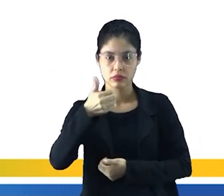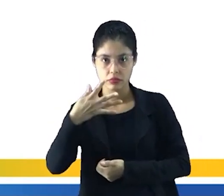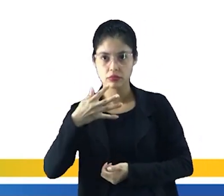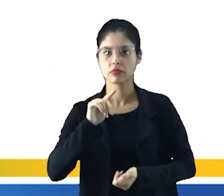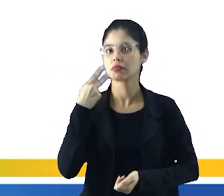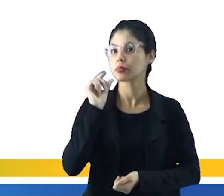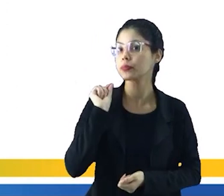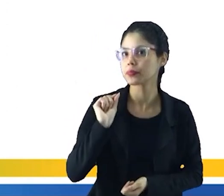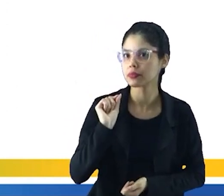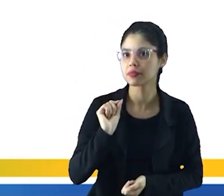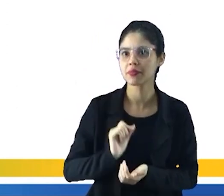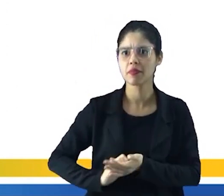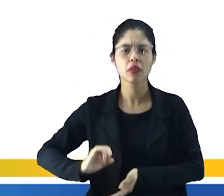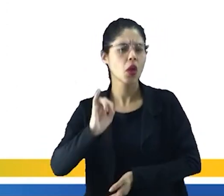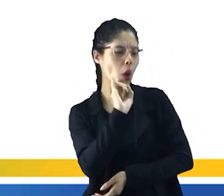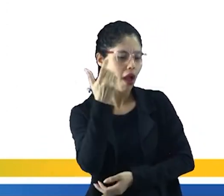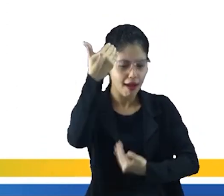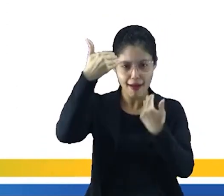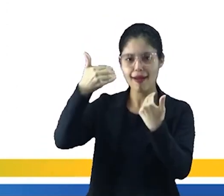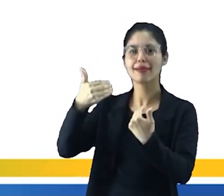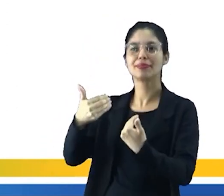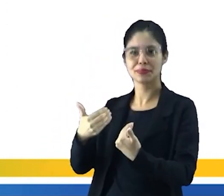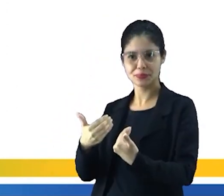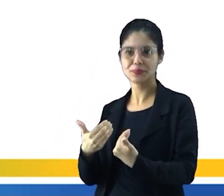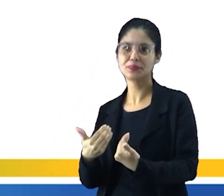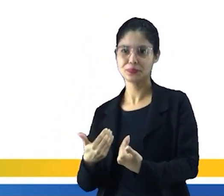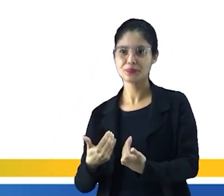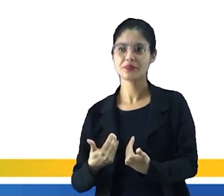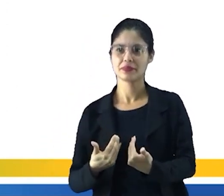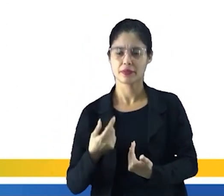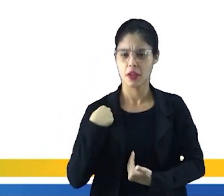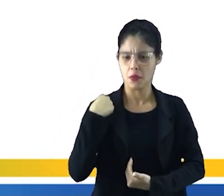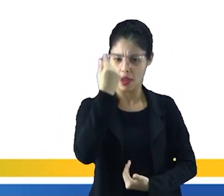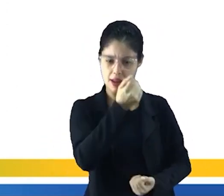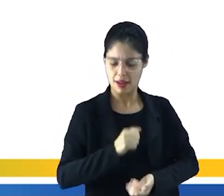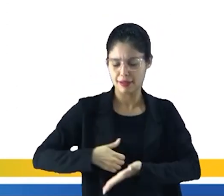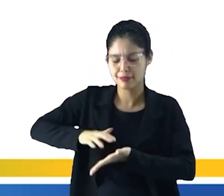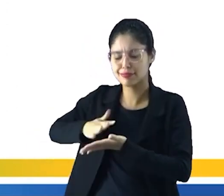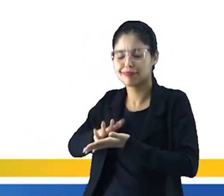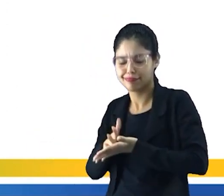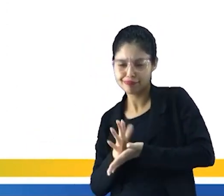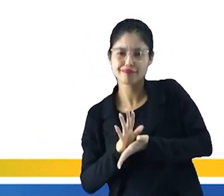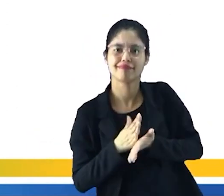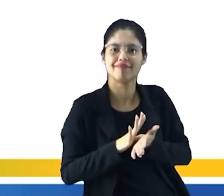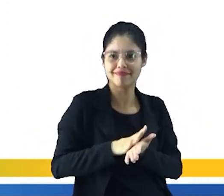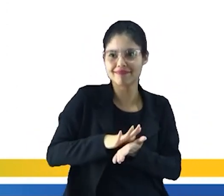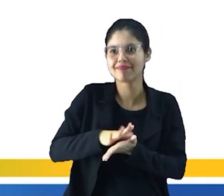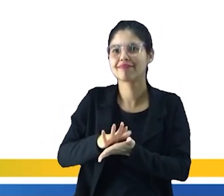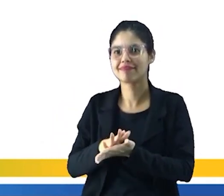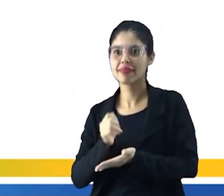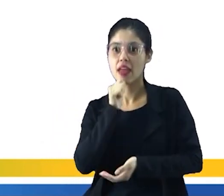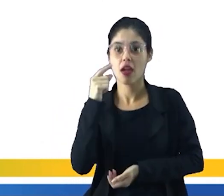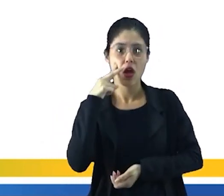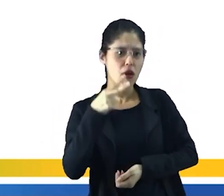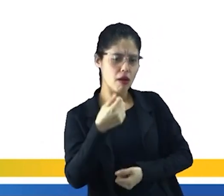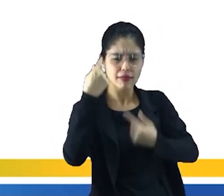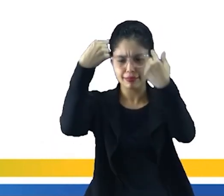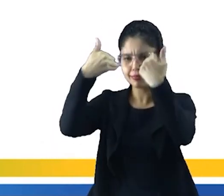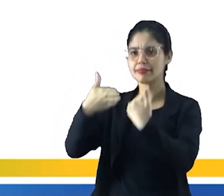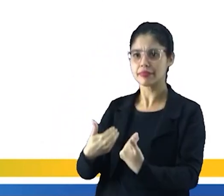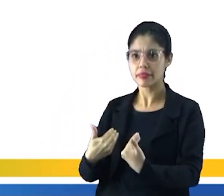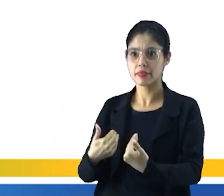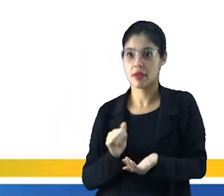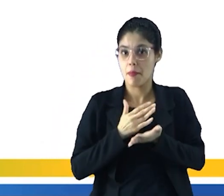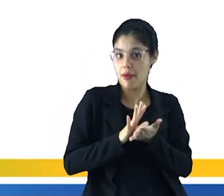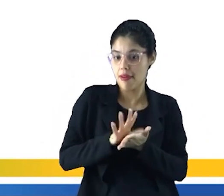diz o seguinte: olha eu aqui de novo, olha eu aqui de novo chachando, olha eu aqui de